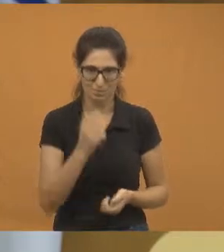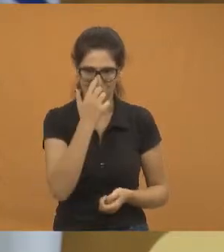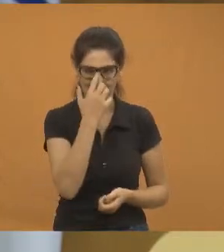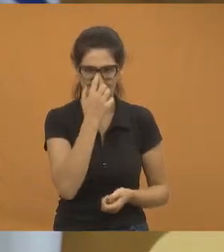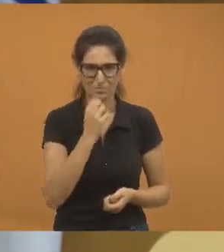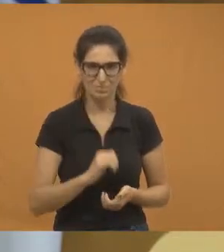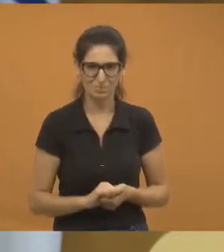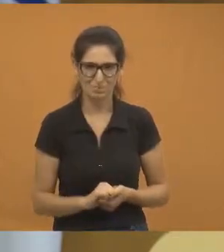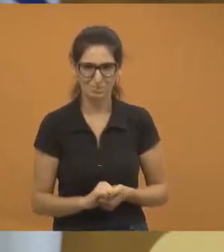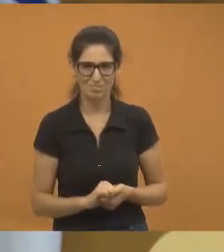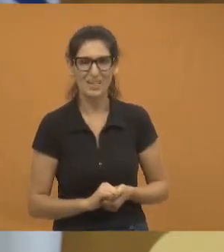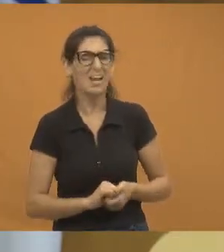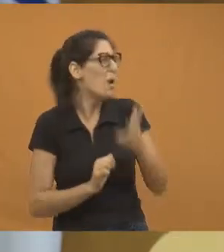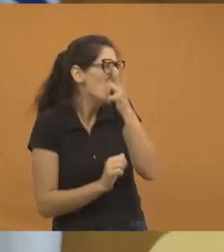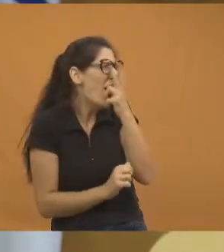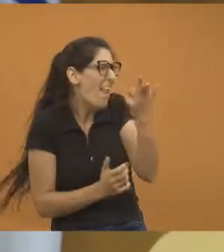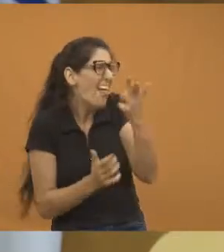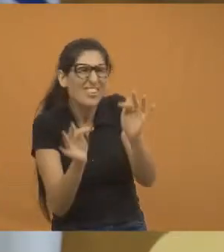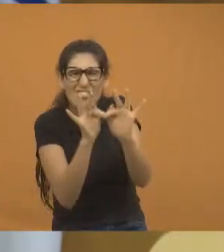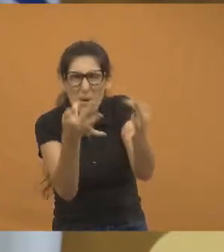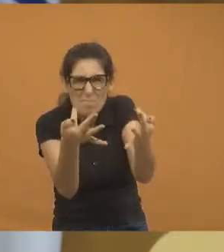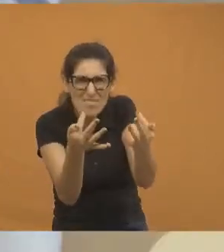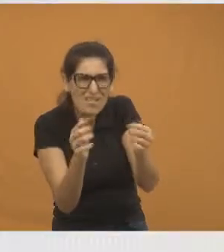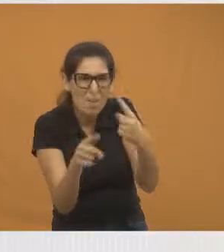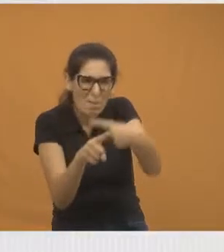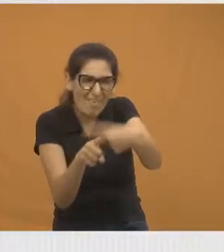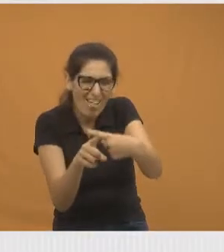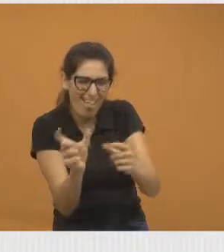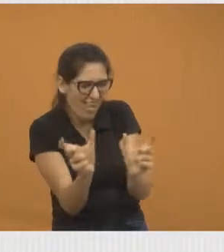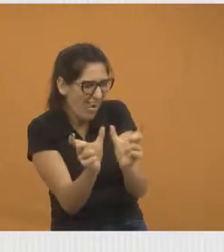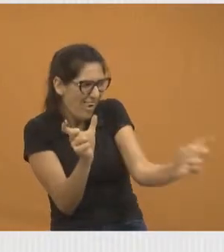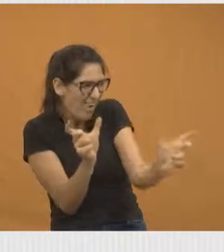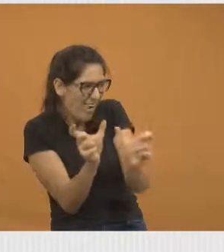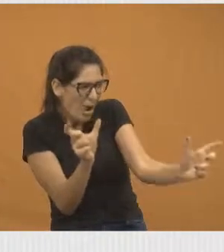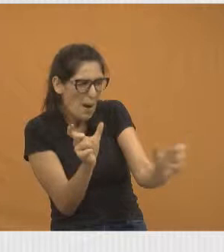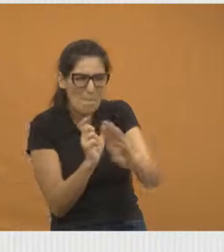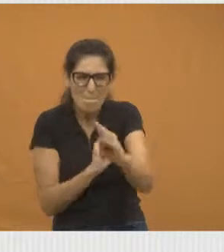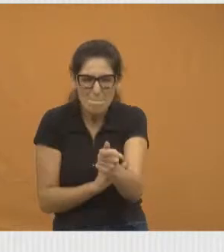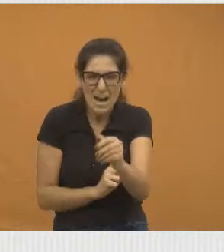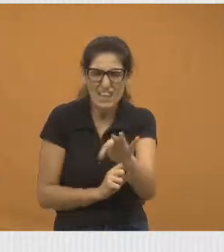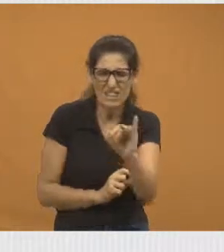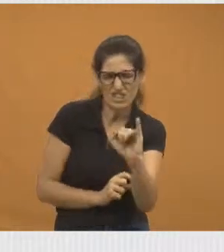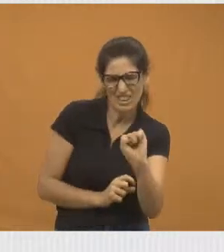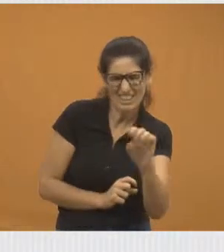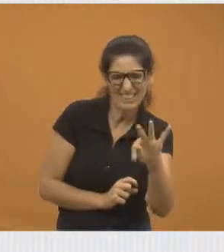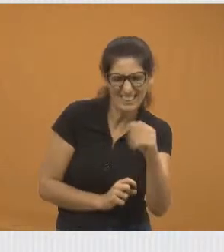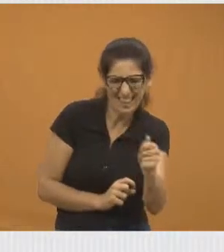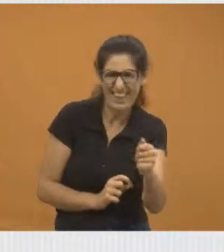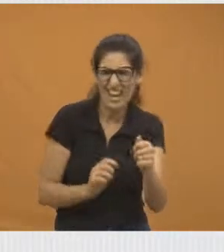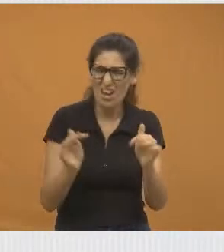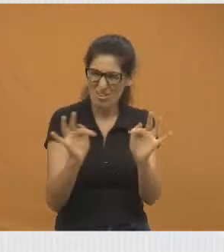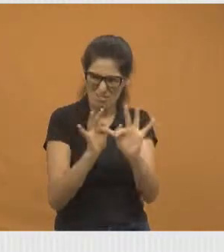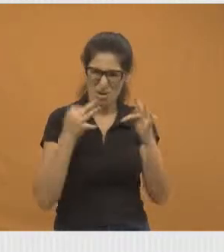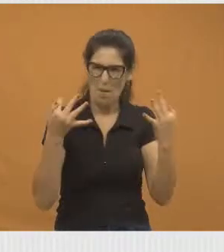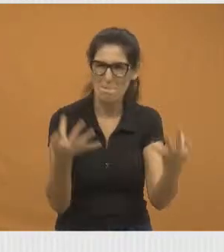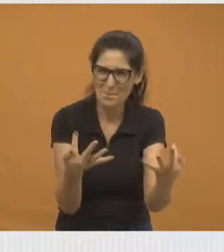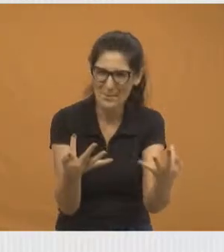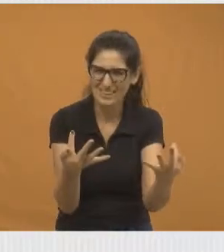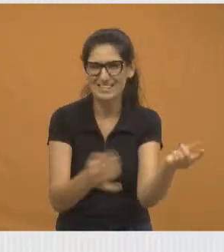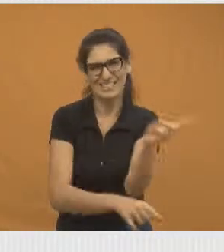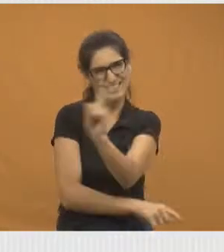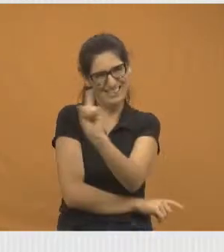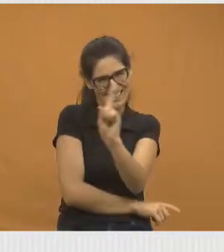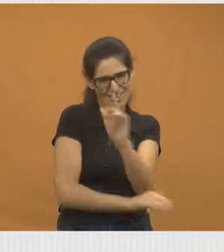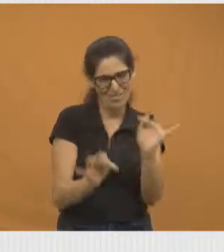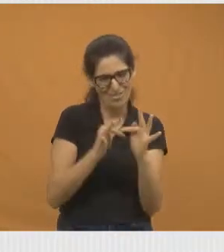uma coincidência é que a gente conhece por carneiro então quando ouviu o nome de batismo até falei nossa o nepotismo cruzado nepotismo não